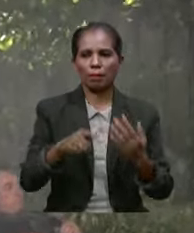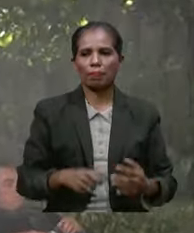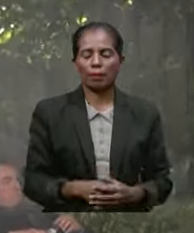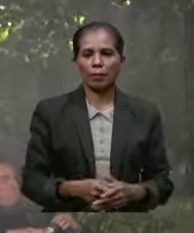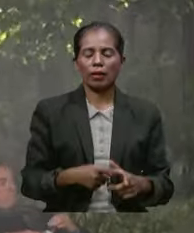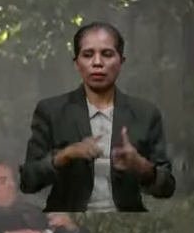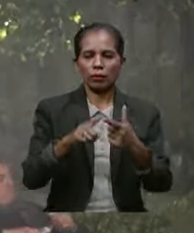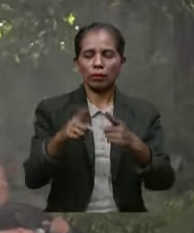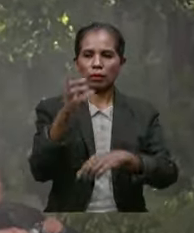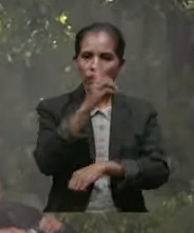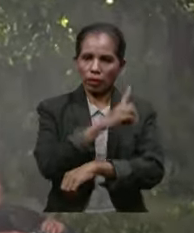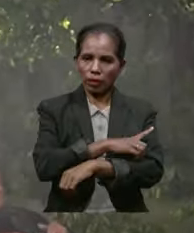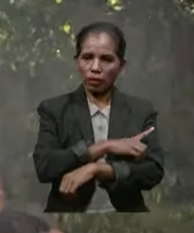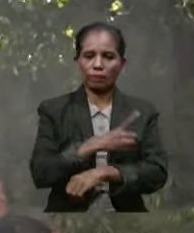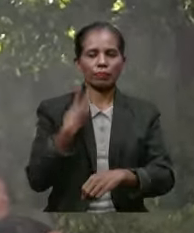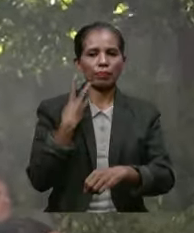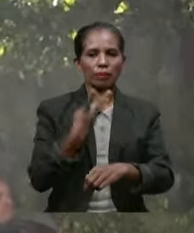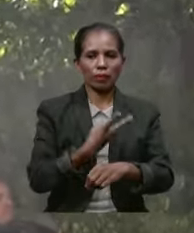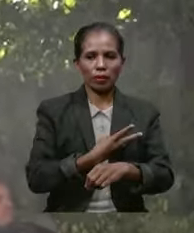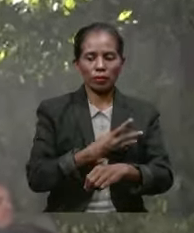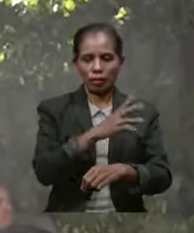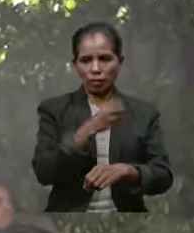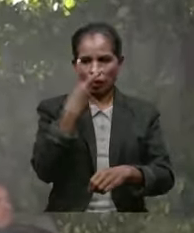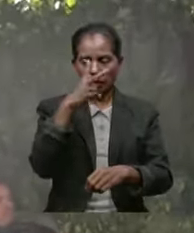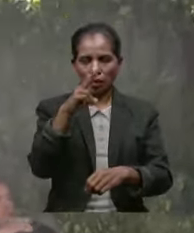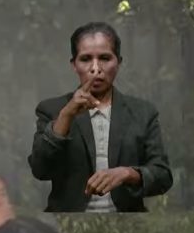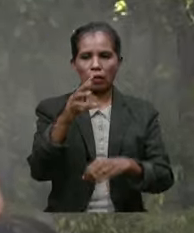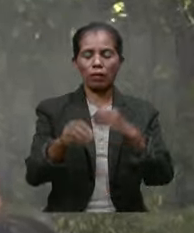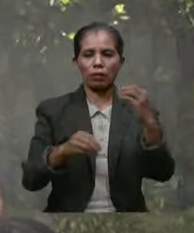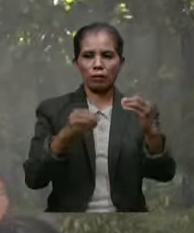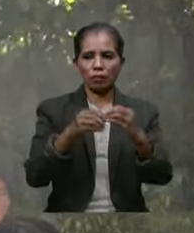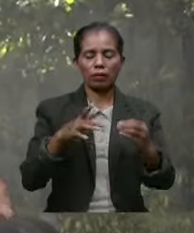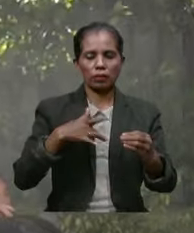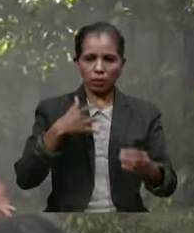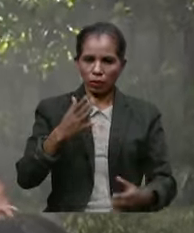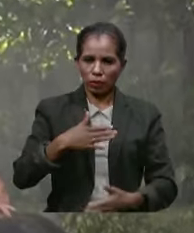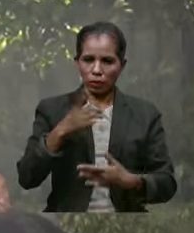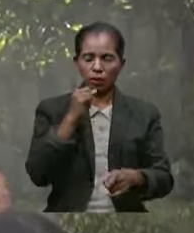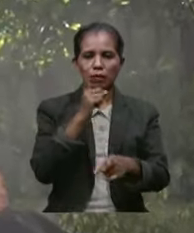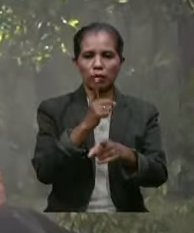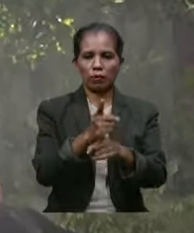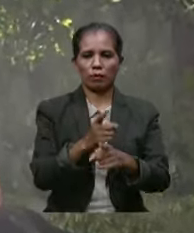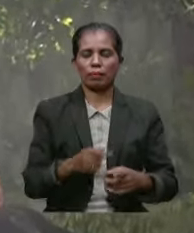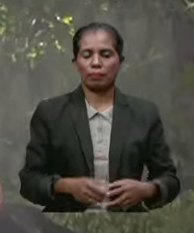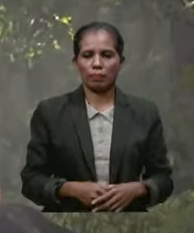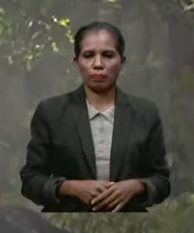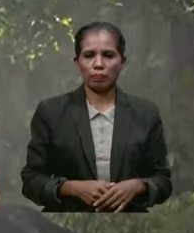Hoje falaram de colonialismo, de crioluísmo, tudo isto.